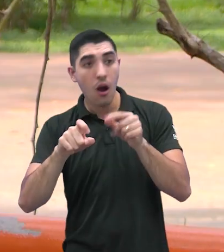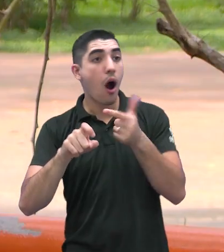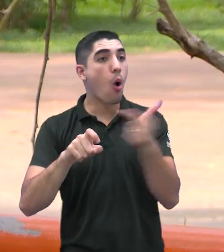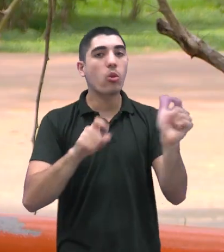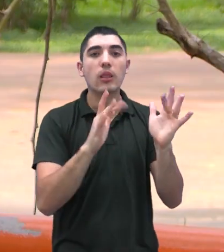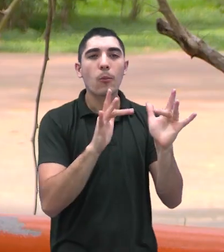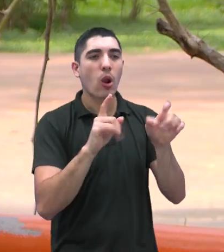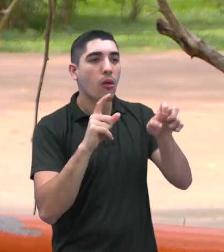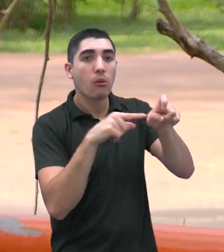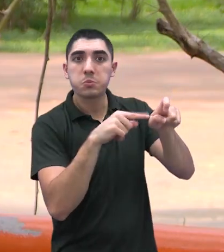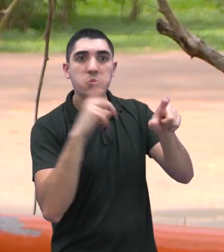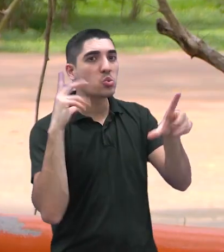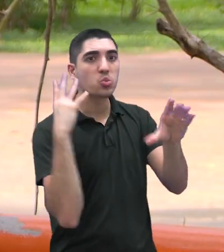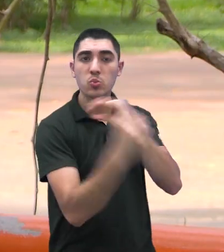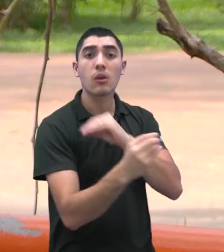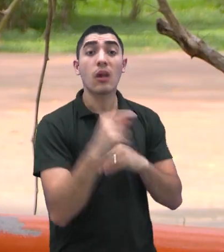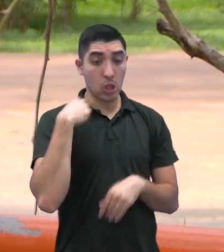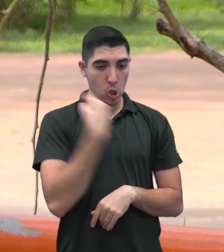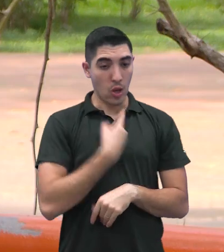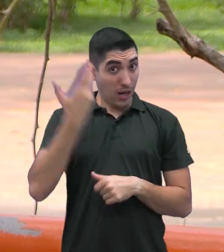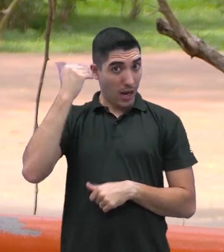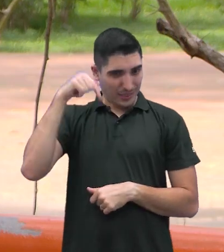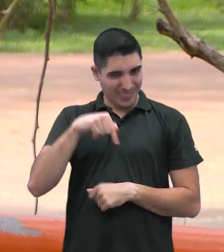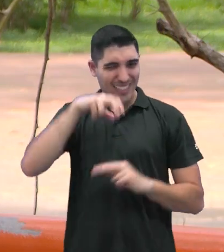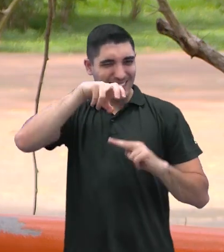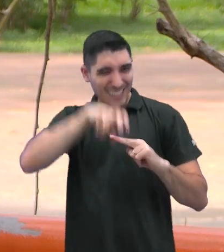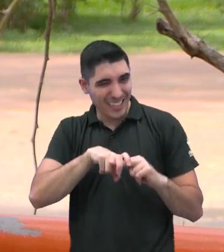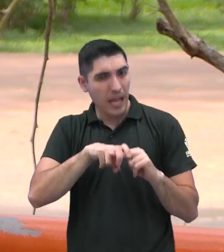e aqui tinha muitas. Você sentava aqui e você ouvia as